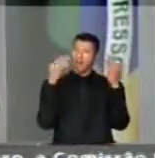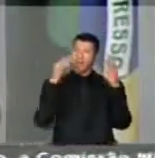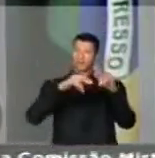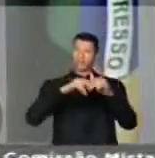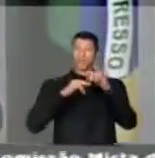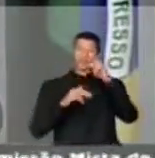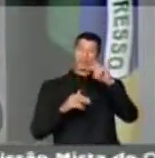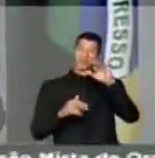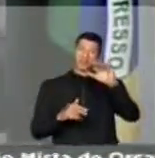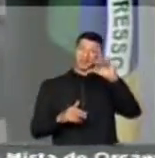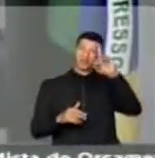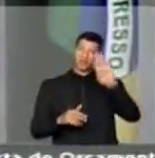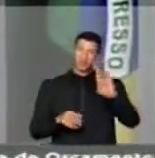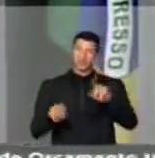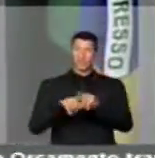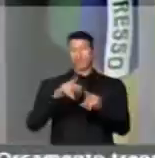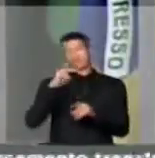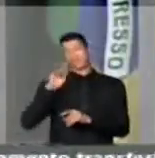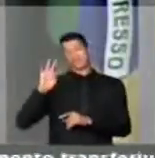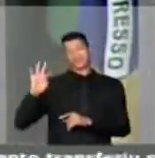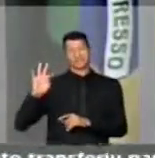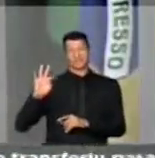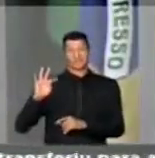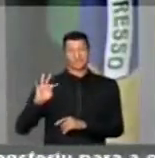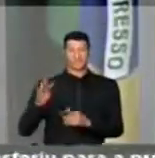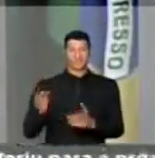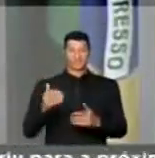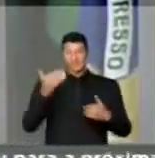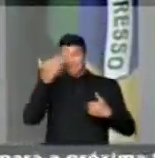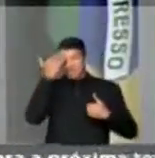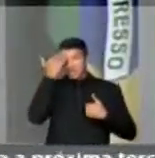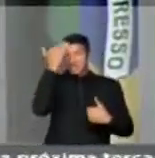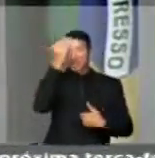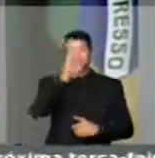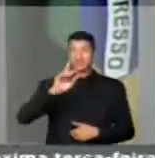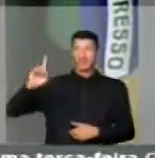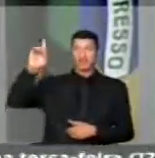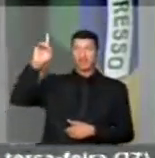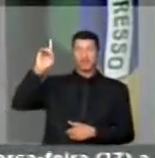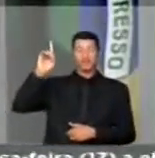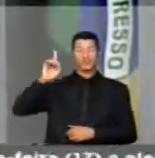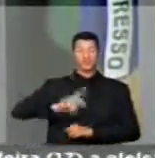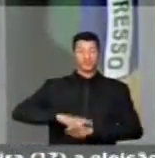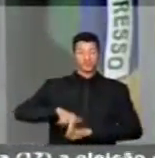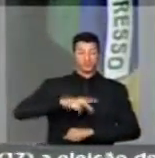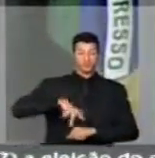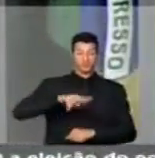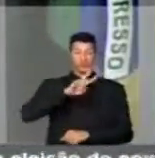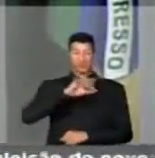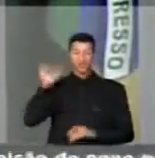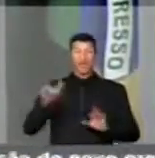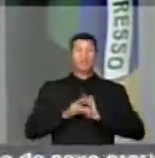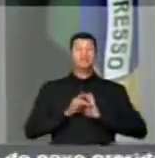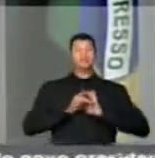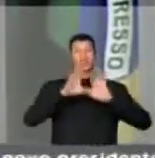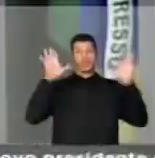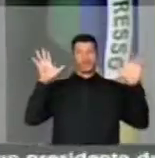pelo PCdoB e pelo PT. Graças a Deus que o país vai se ver